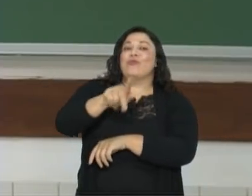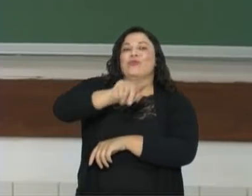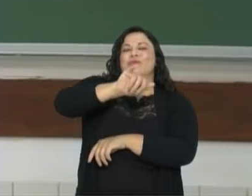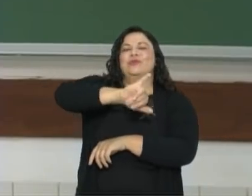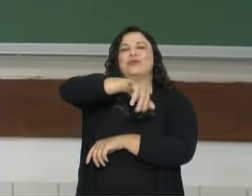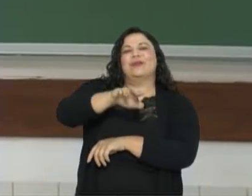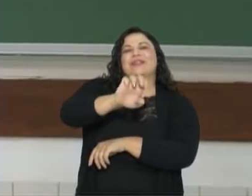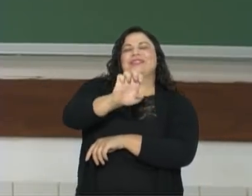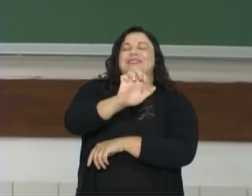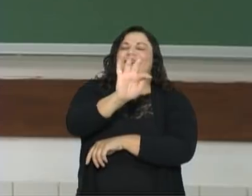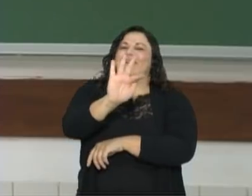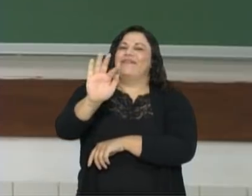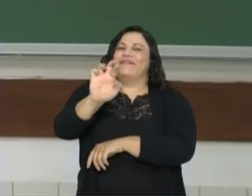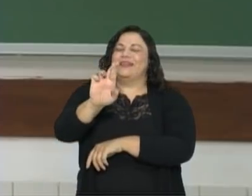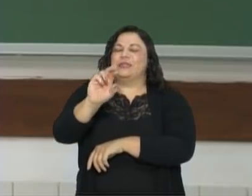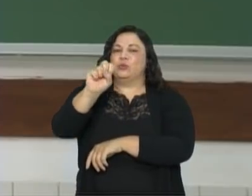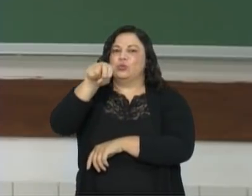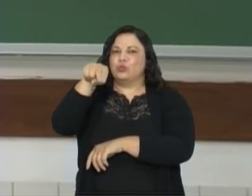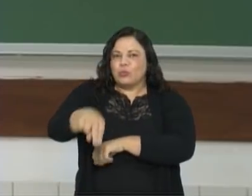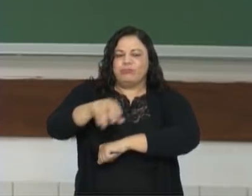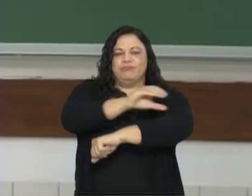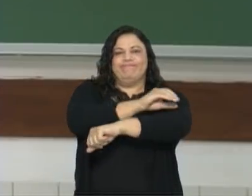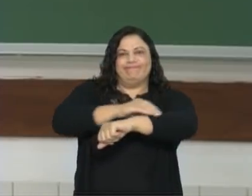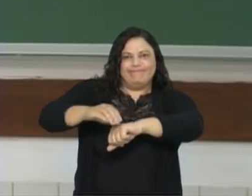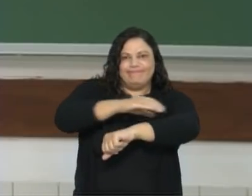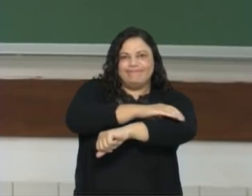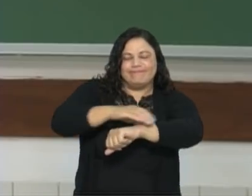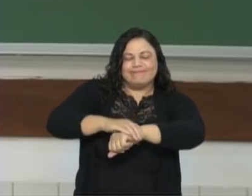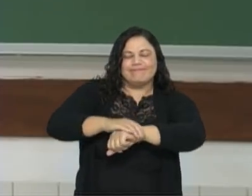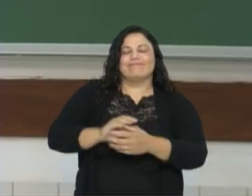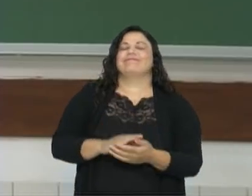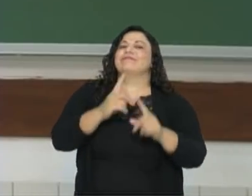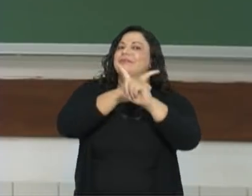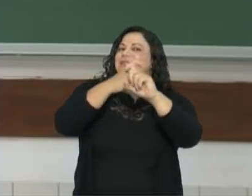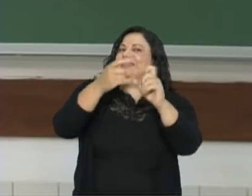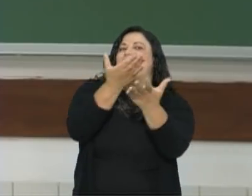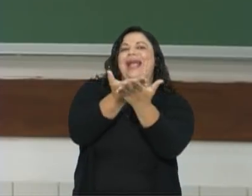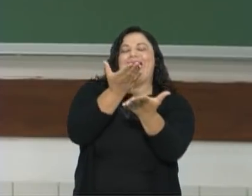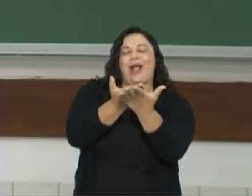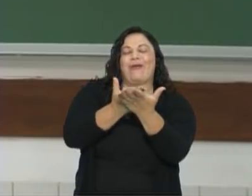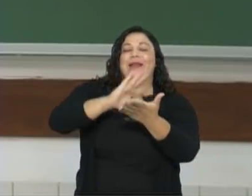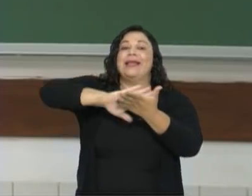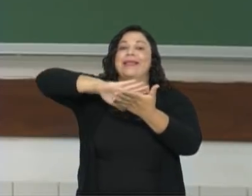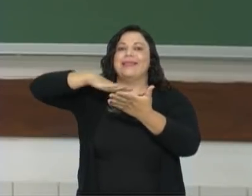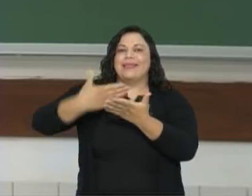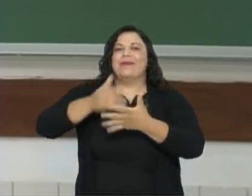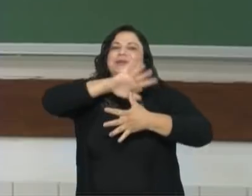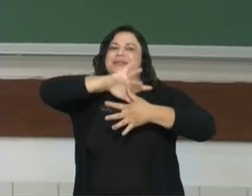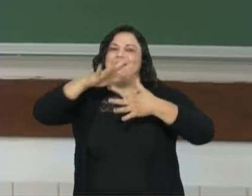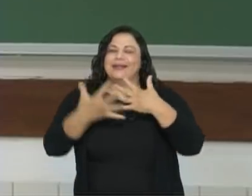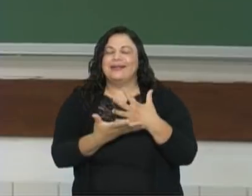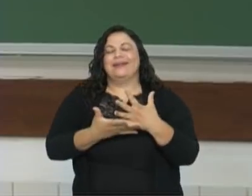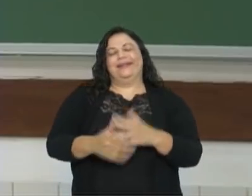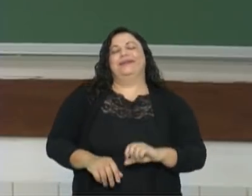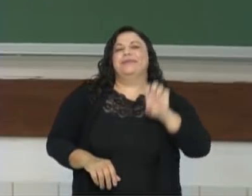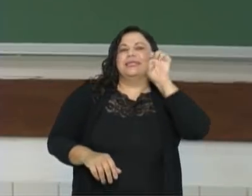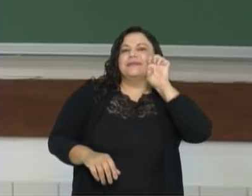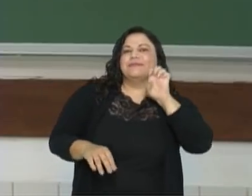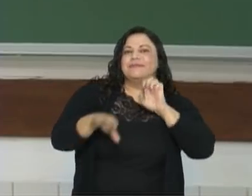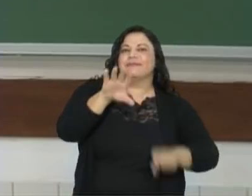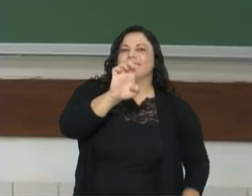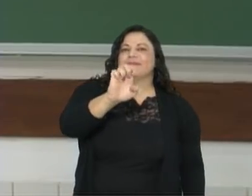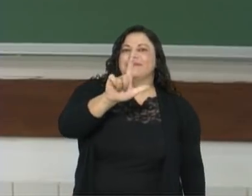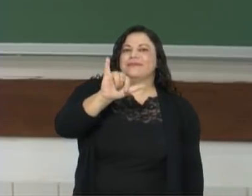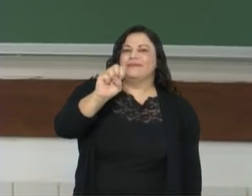Jefferson, mais uma aula de ciências e interpretando para Libras, a Elisângela. Maravilha? Retomando mais um